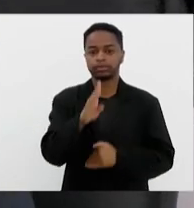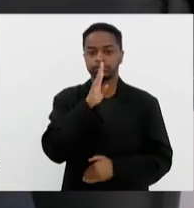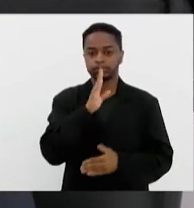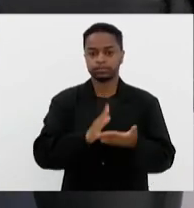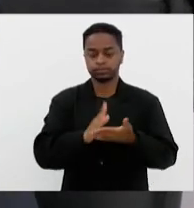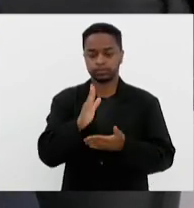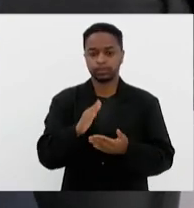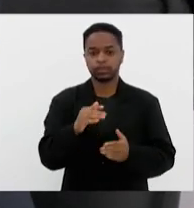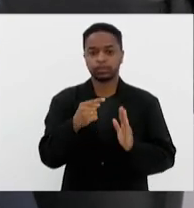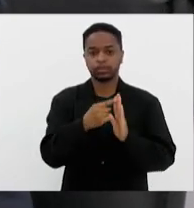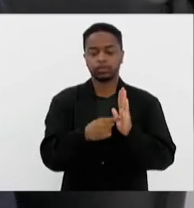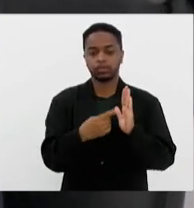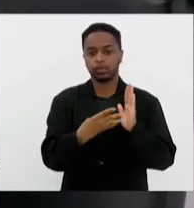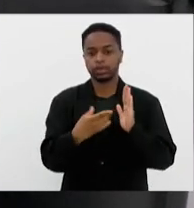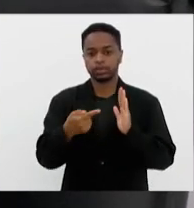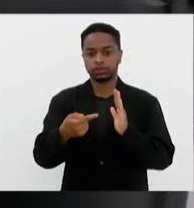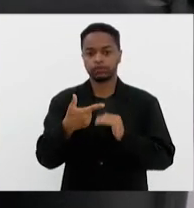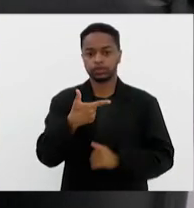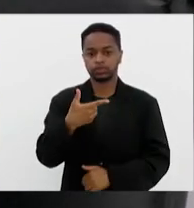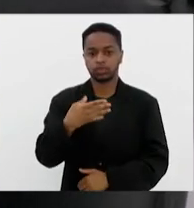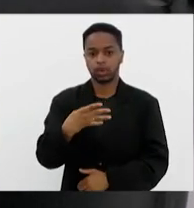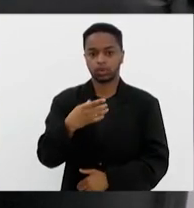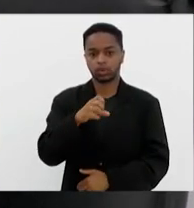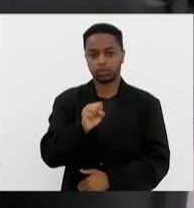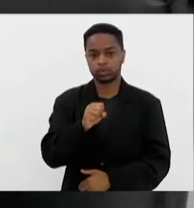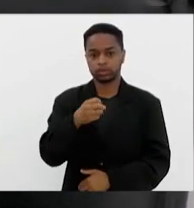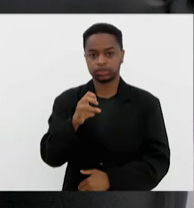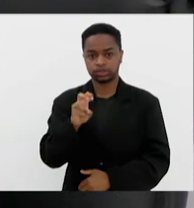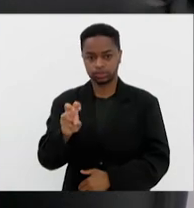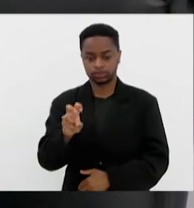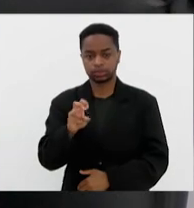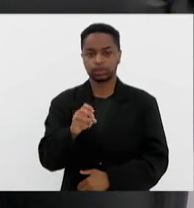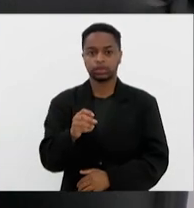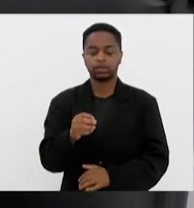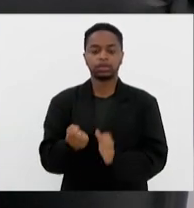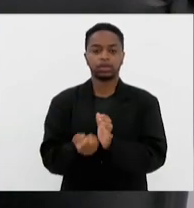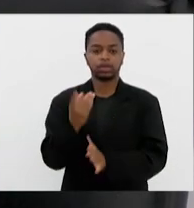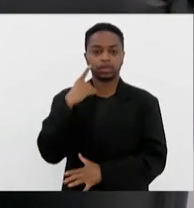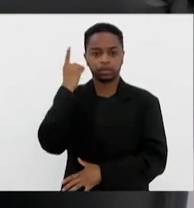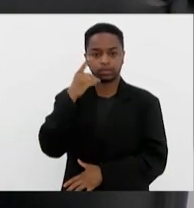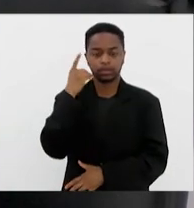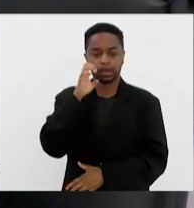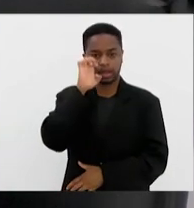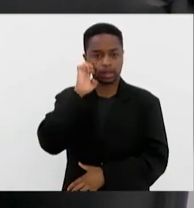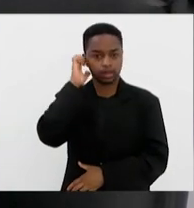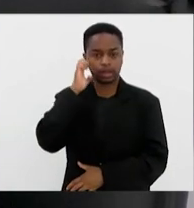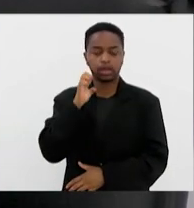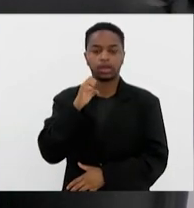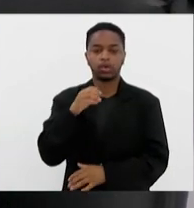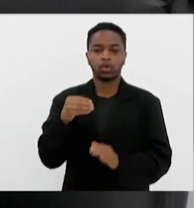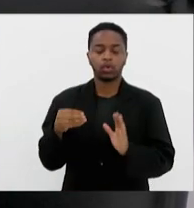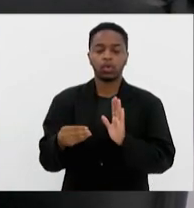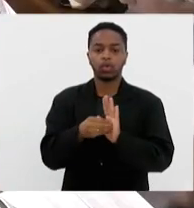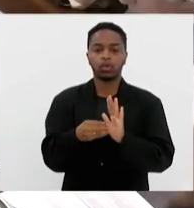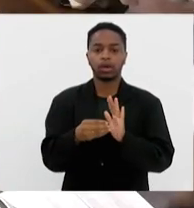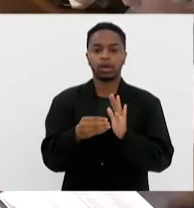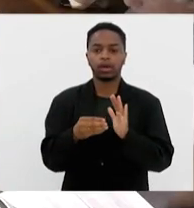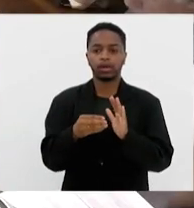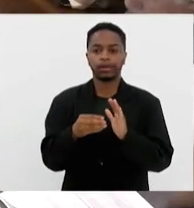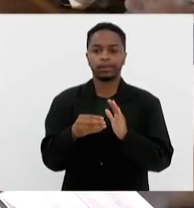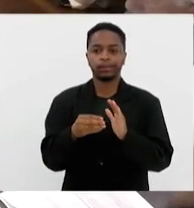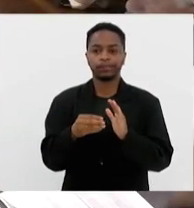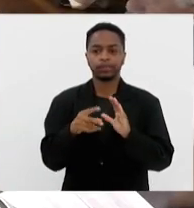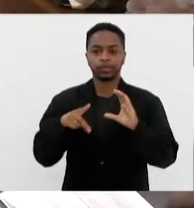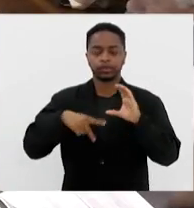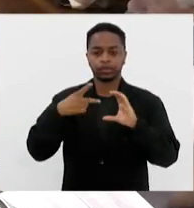da pauta. PL 2485 de 23, de autoria da deputada Élica Takimoto, que declara a Câmara Municipal de Itaperuna patrimônio histórico e cultural do Estado do Rio de